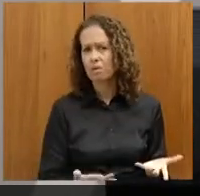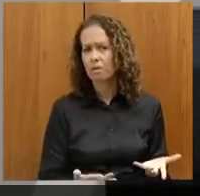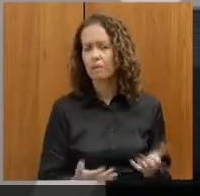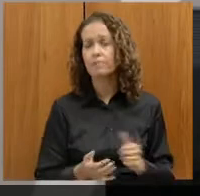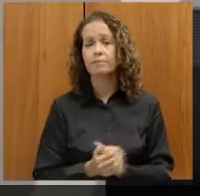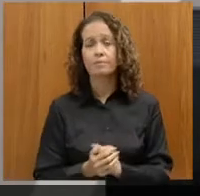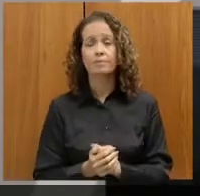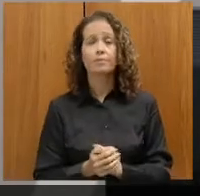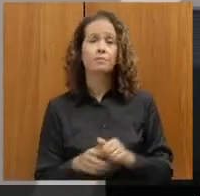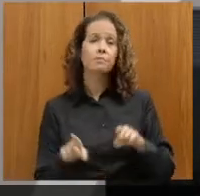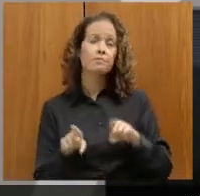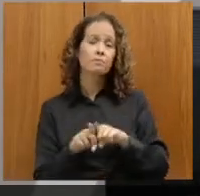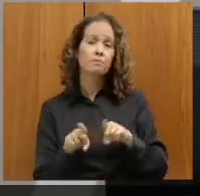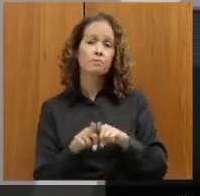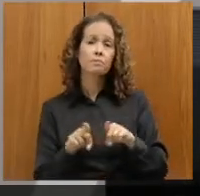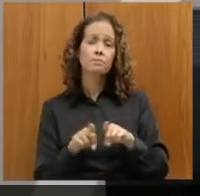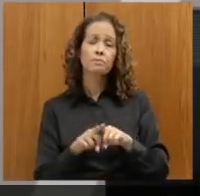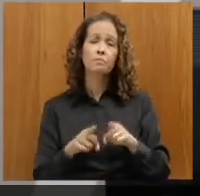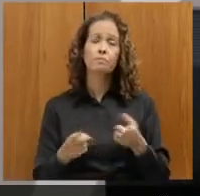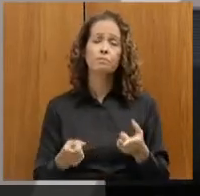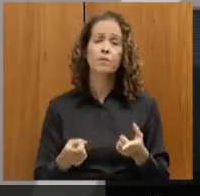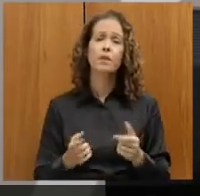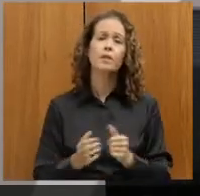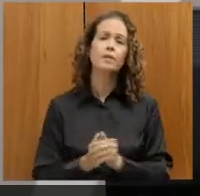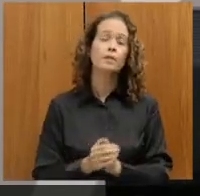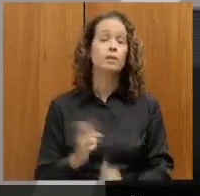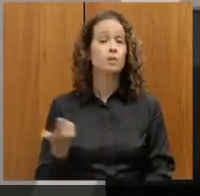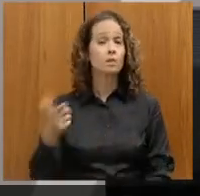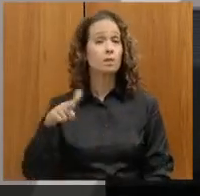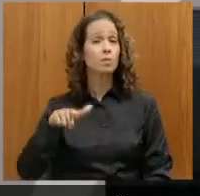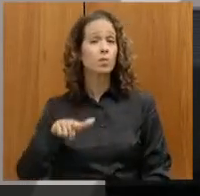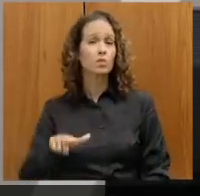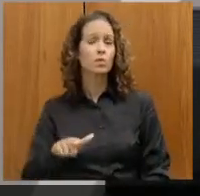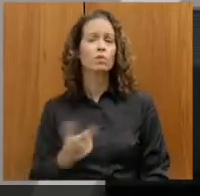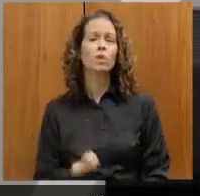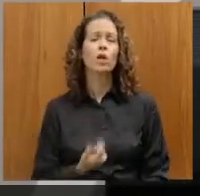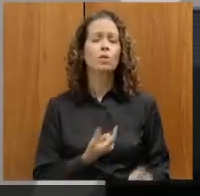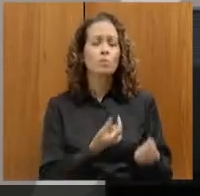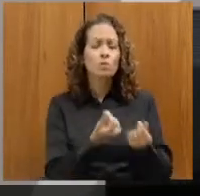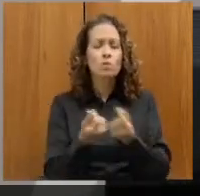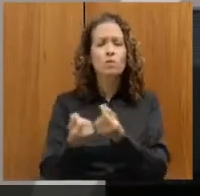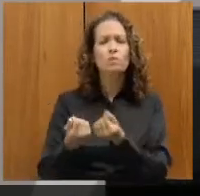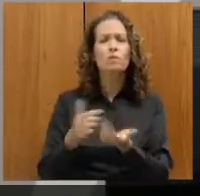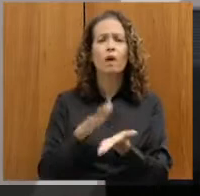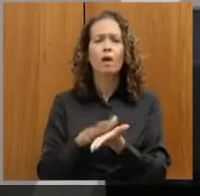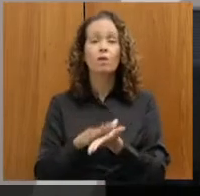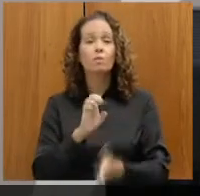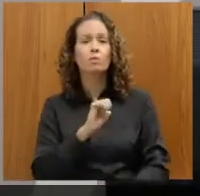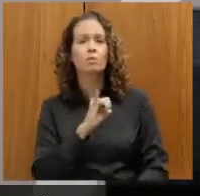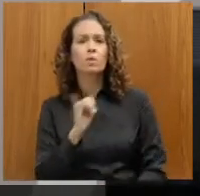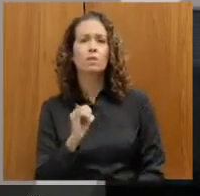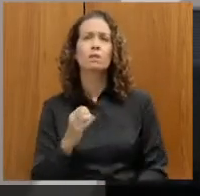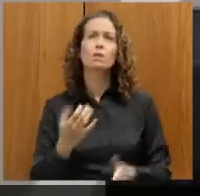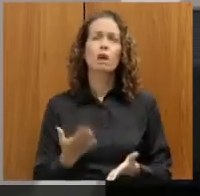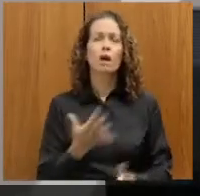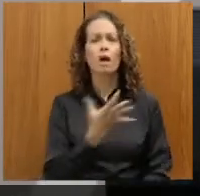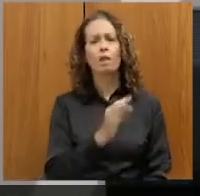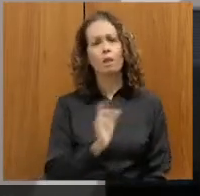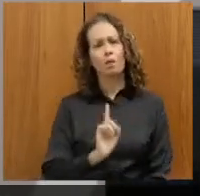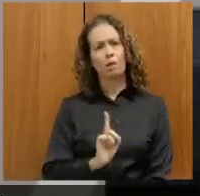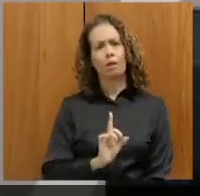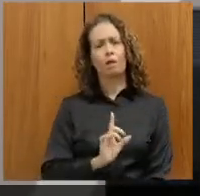e inclusive do ponto de vista da relação repetir custo-benefício que se não é descem 8,6